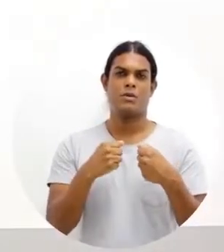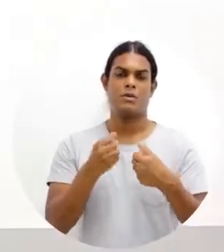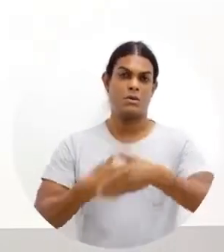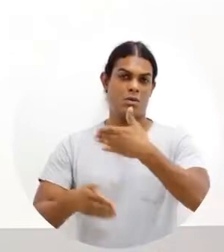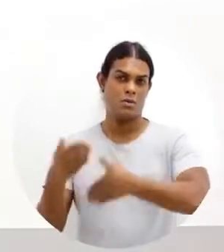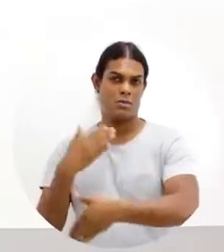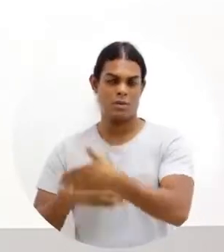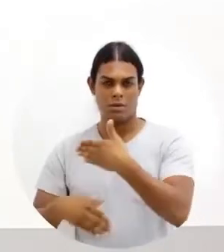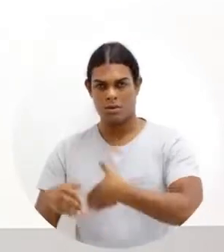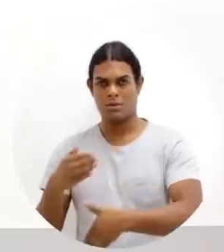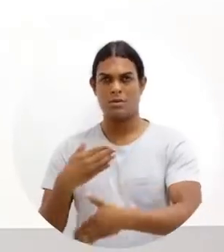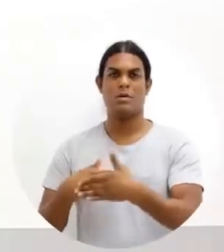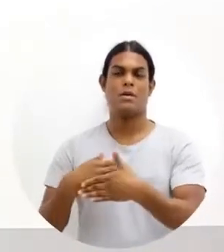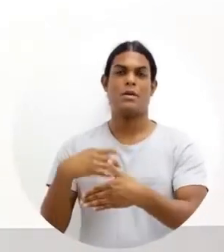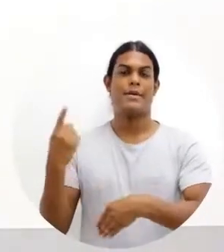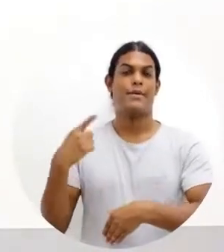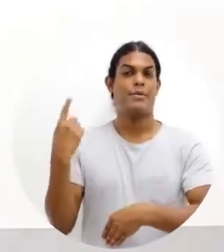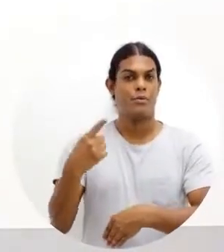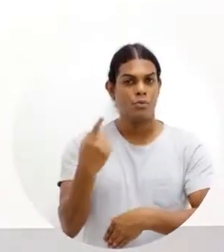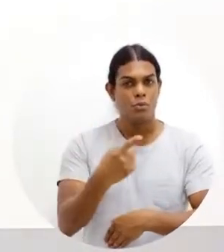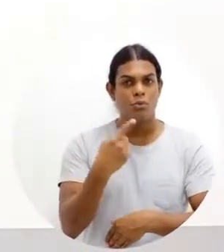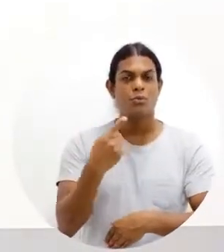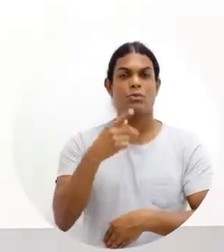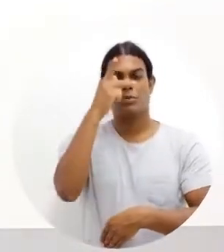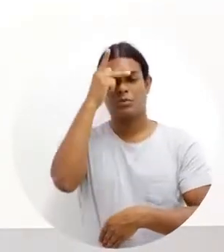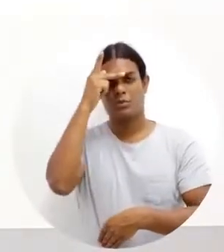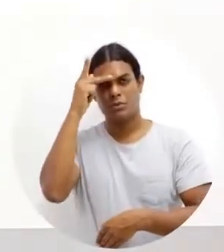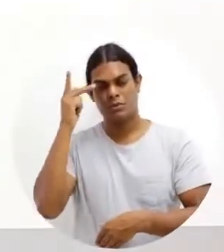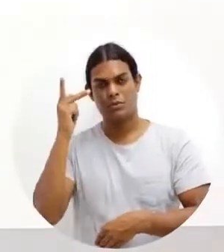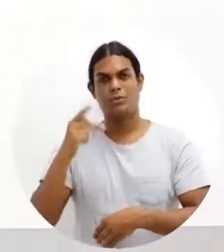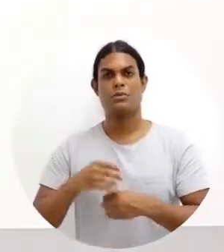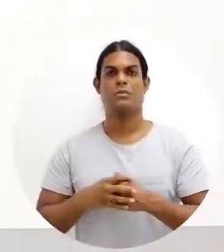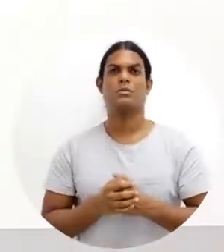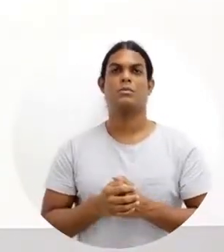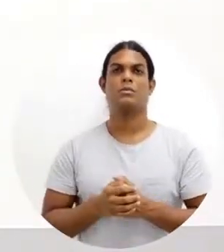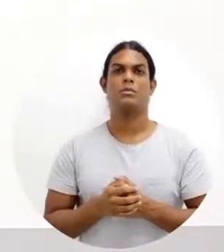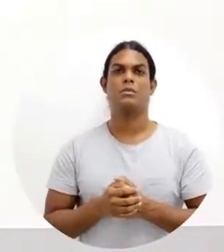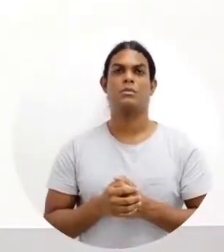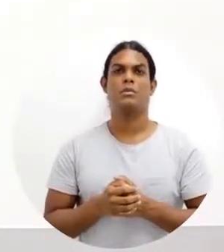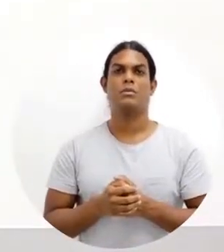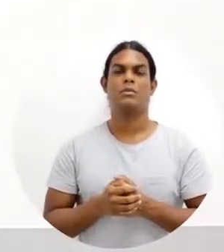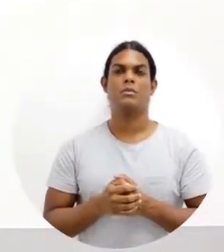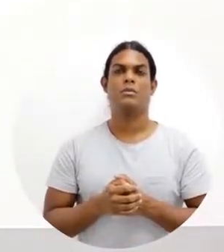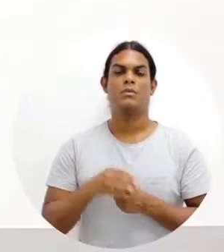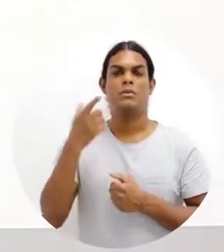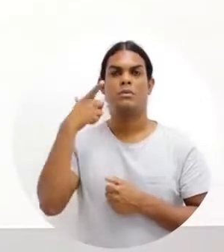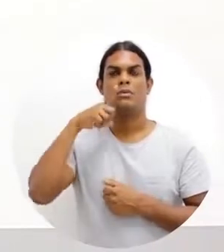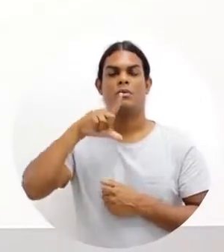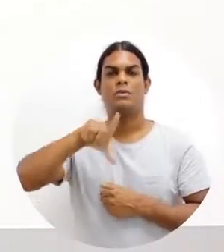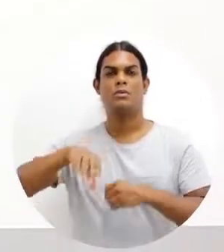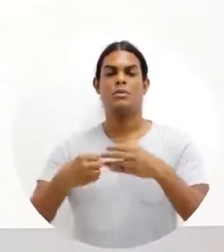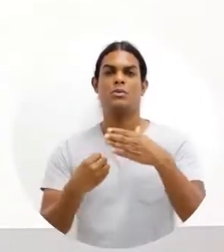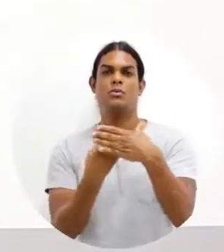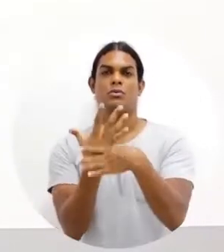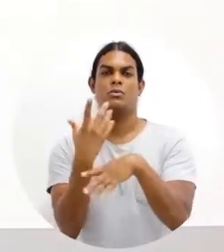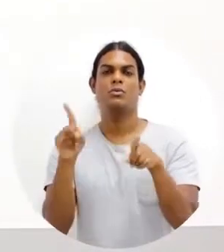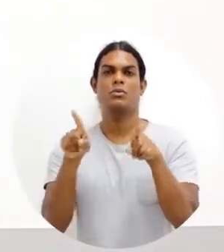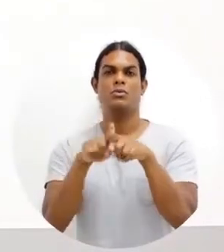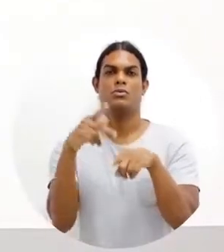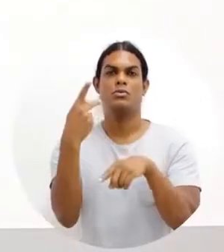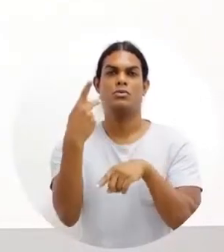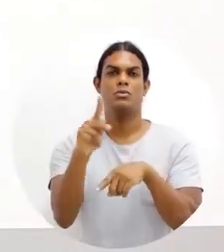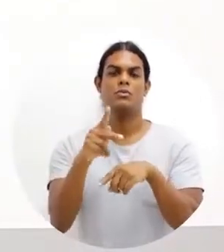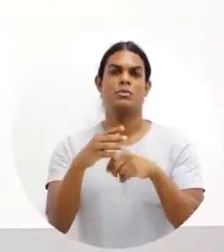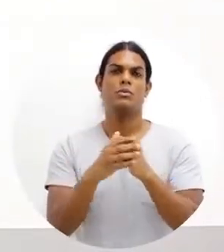tiverem a possibilidade de edição, que você vai autorizar no momento do compartilhamento, eles vão conseguir construir junto com você o material